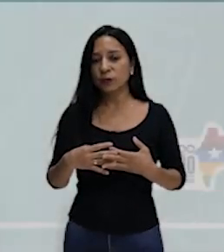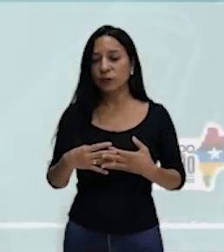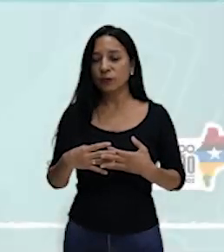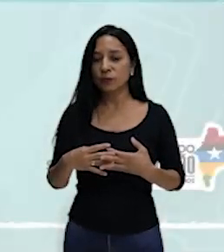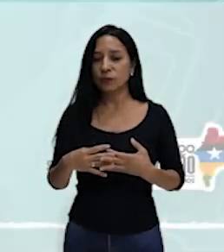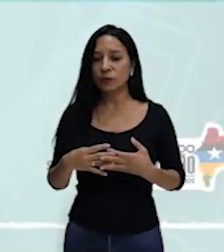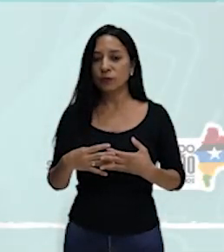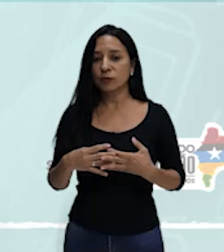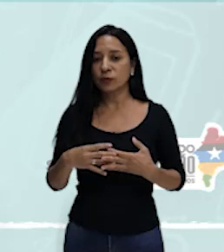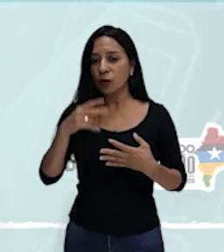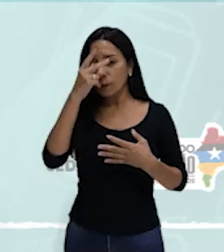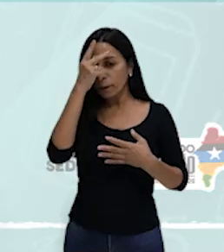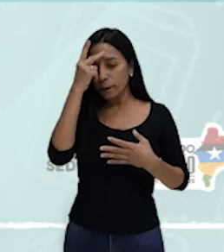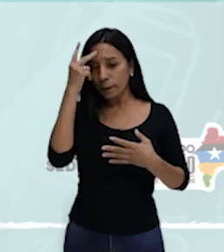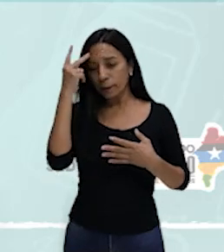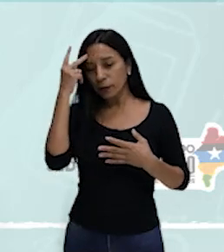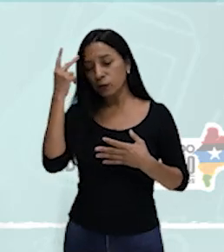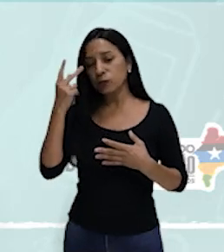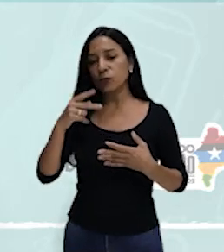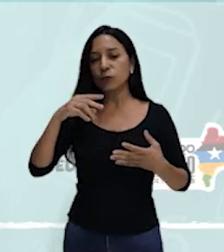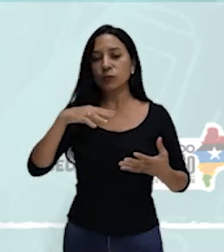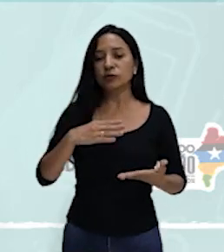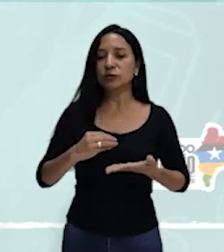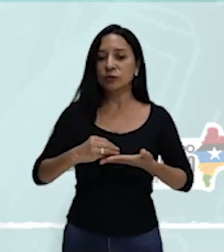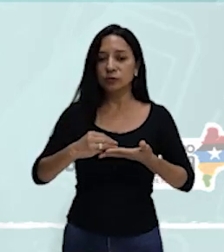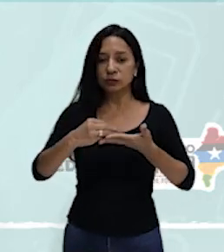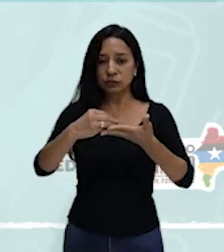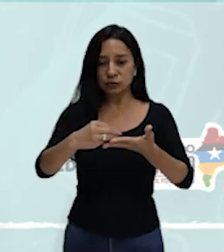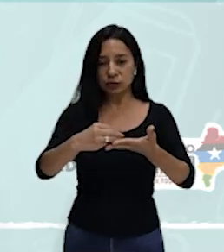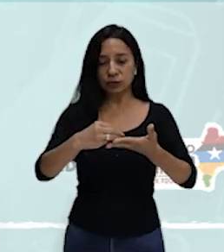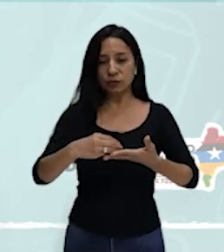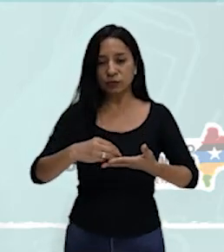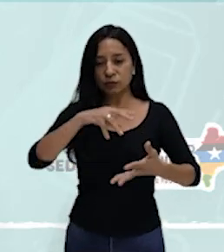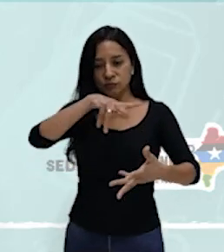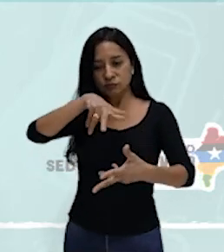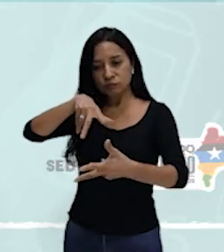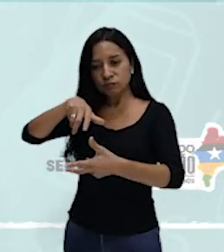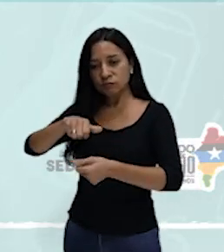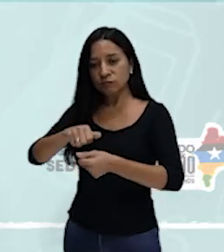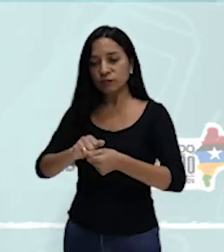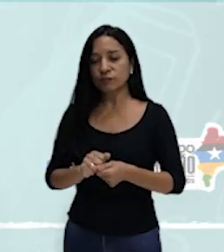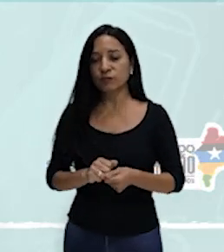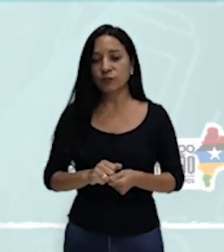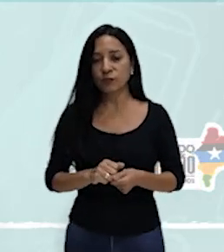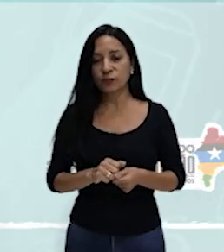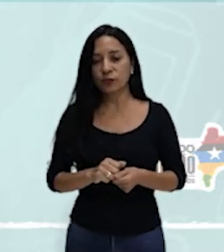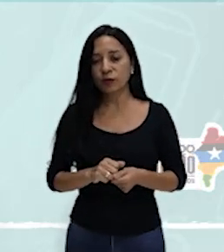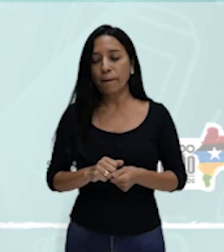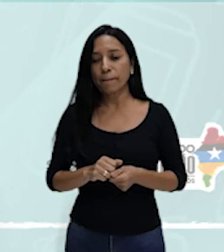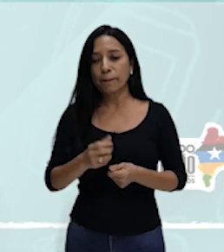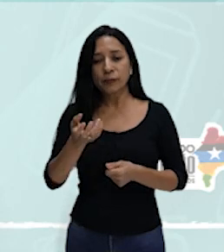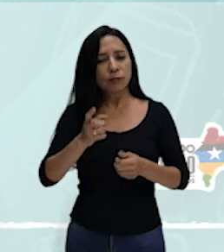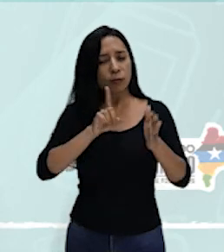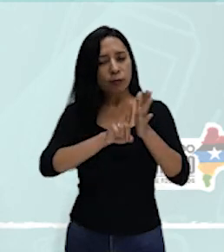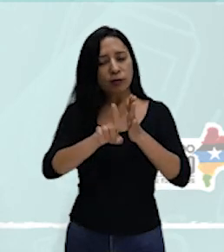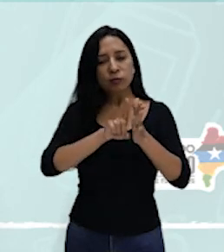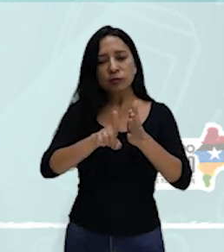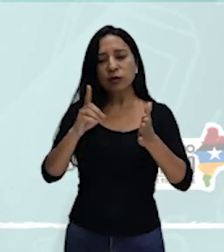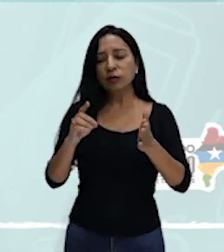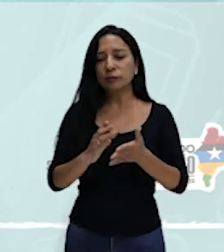sustentável. E para a gente começar a nossa discussão de hoje, eu queria colocar para vocês alguns questionamentos, né? O primeiro